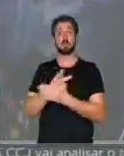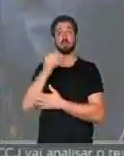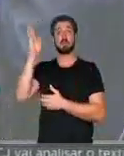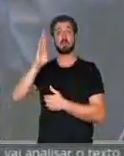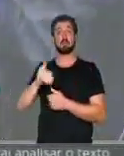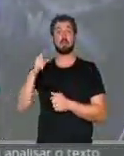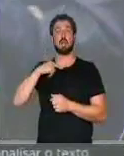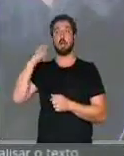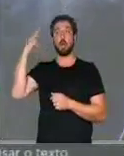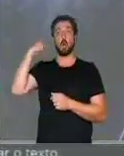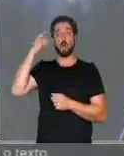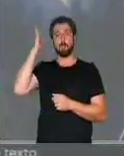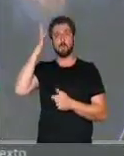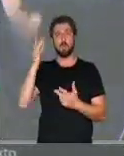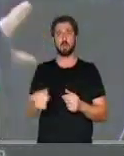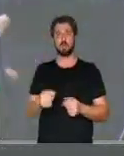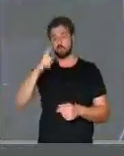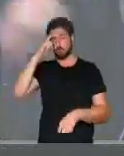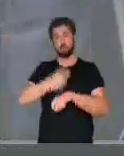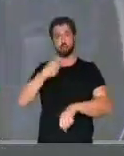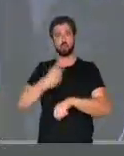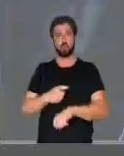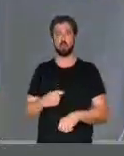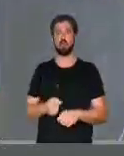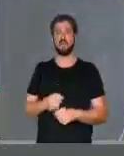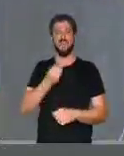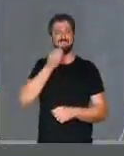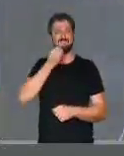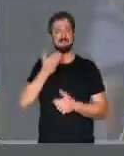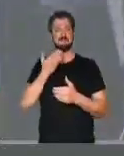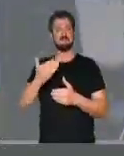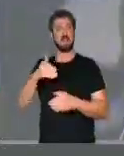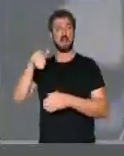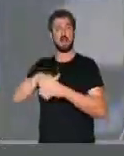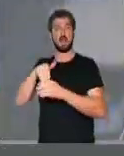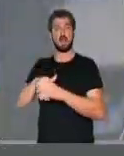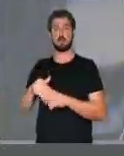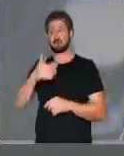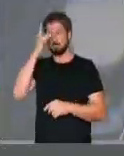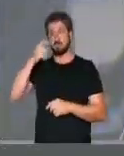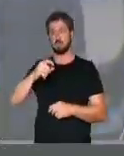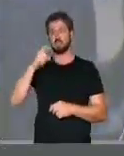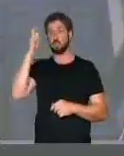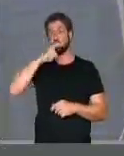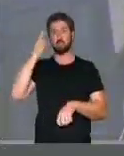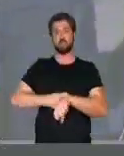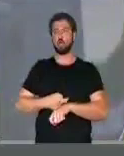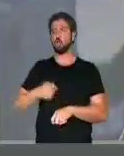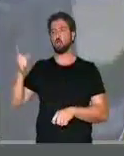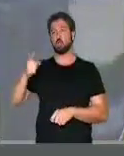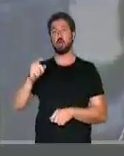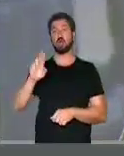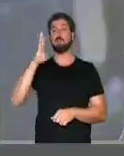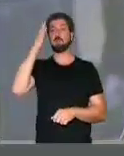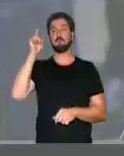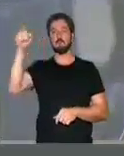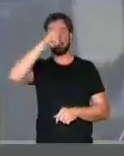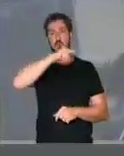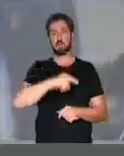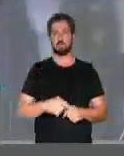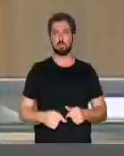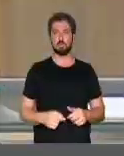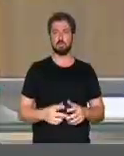com o Brasil é um surto de burrice, de estupidez e oportunismo eleitoreiro de canalhas hipócritas. Hipócritas, é isso que está